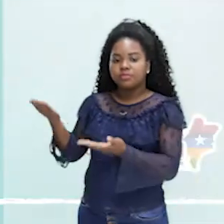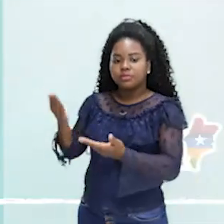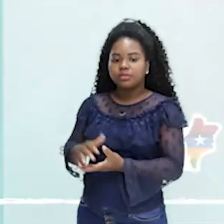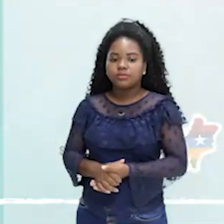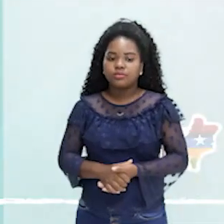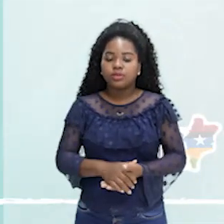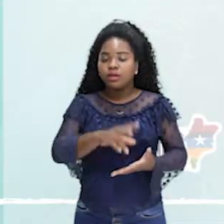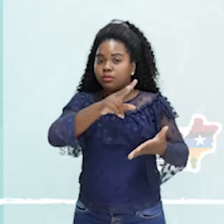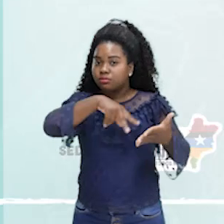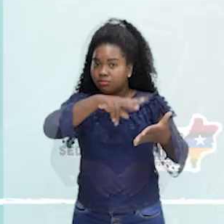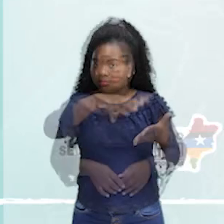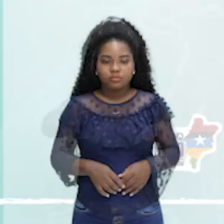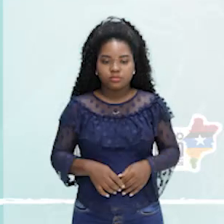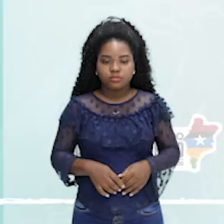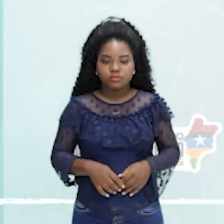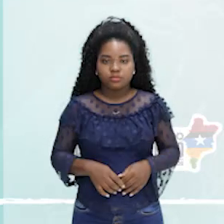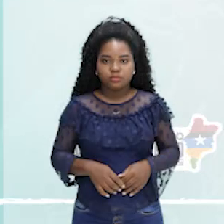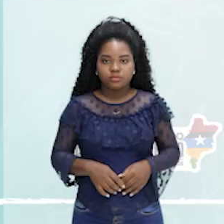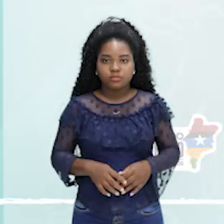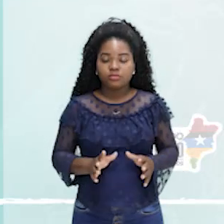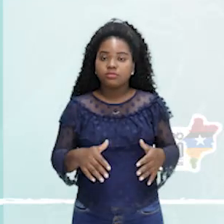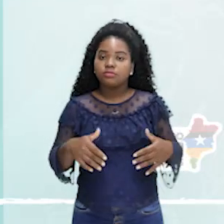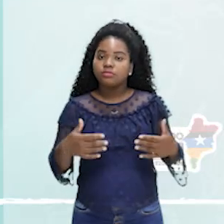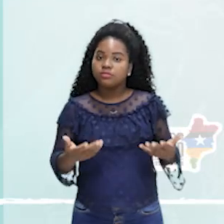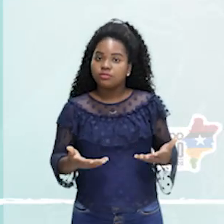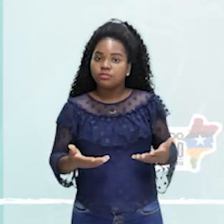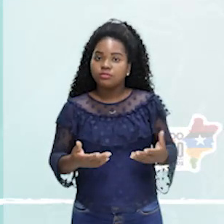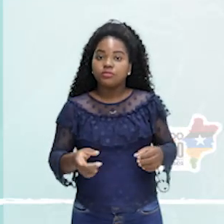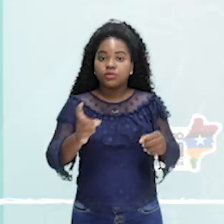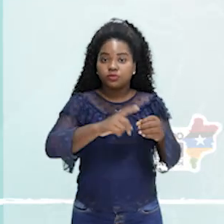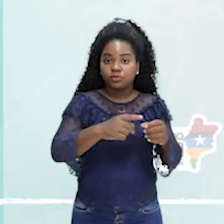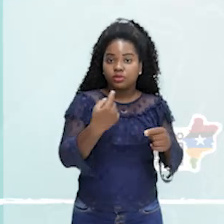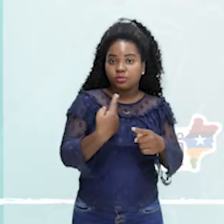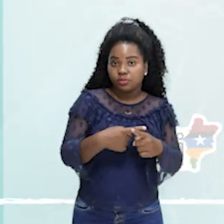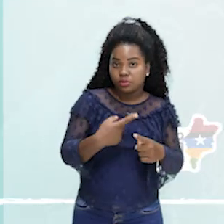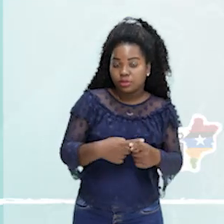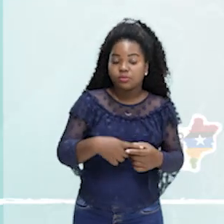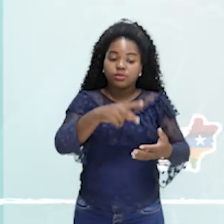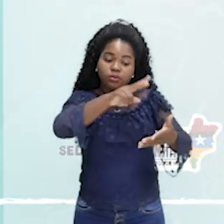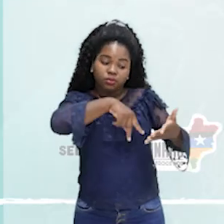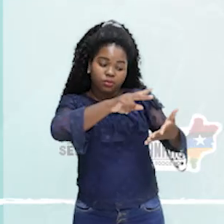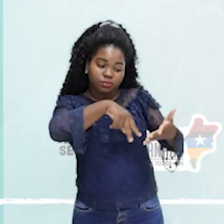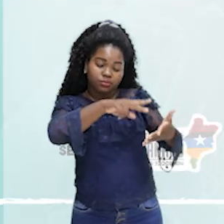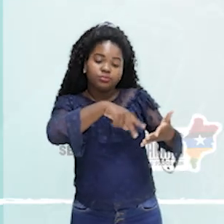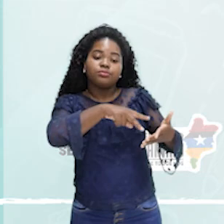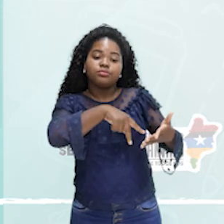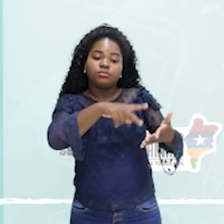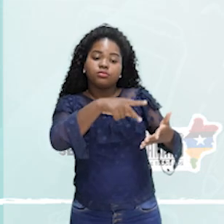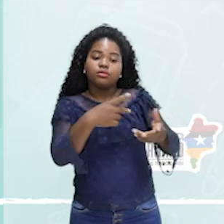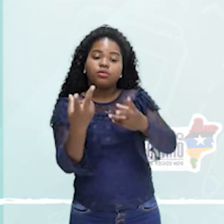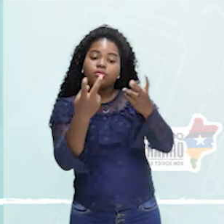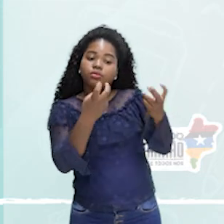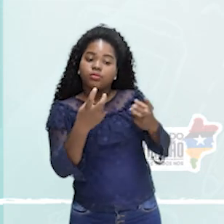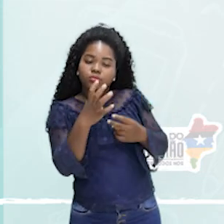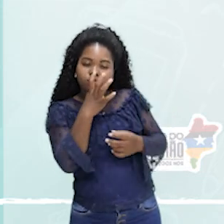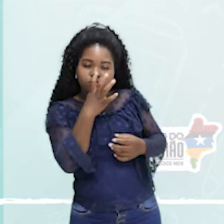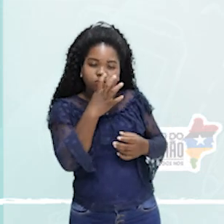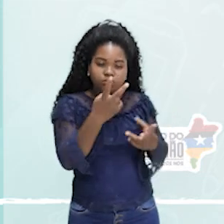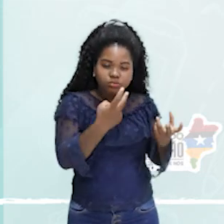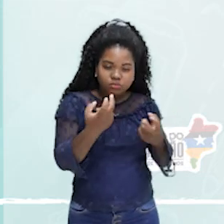é fazer uma leitura. Então, gente, eu voltei aqui porque isso é fazer leitura. Você vai